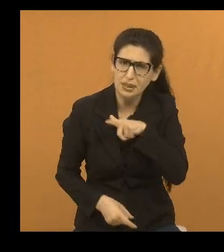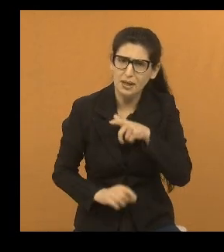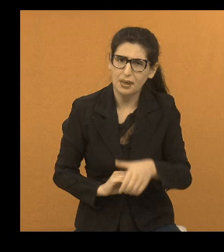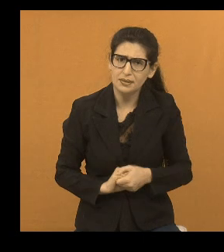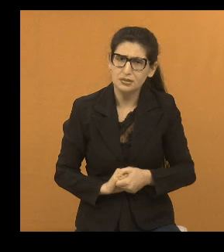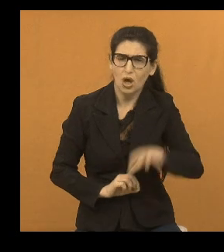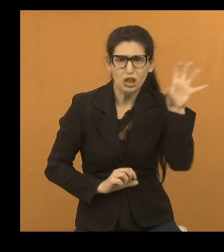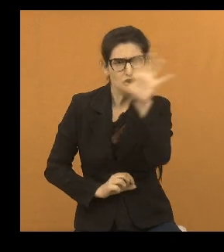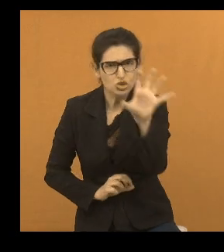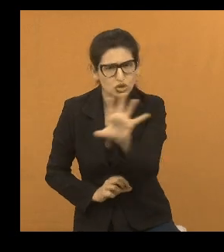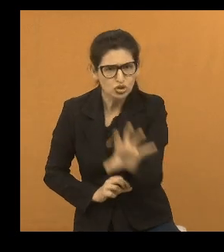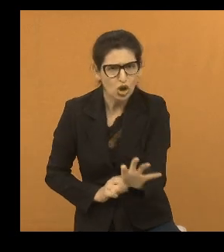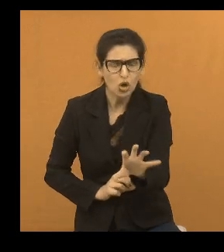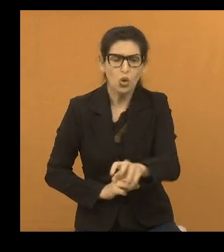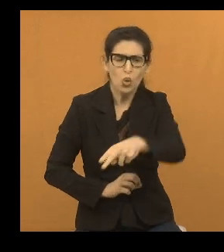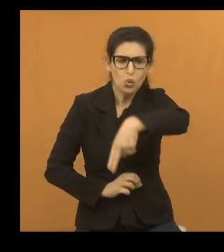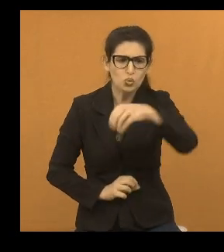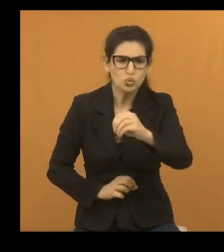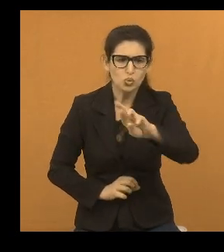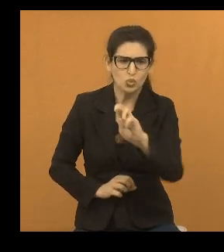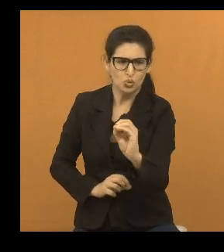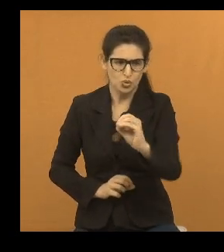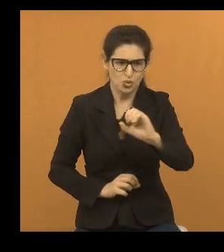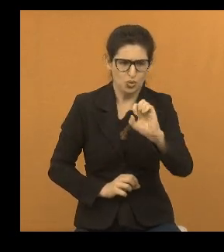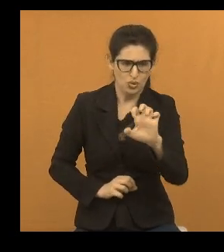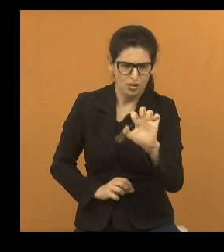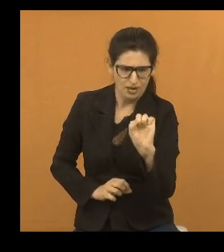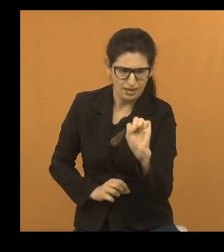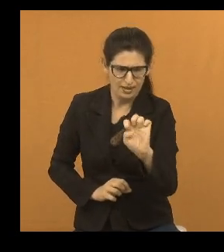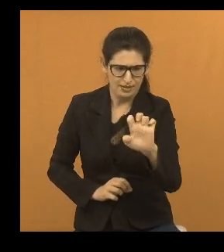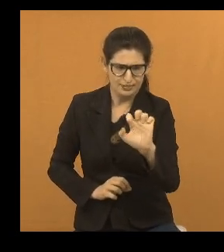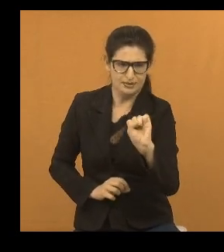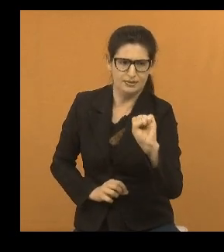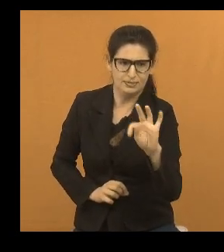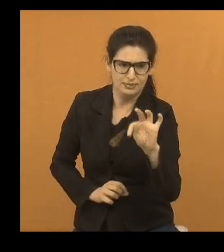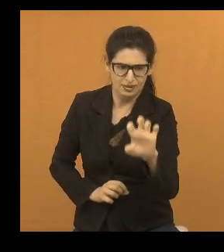a região noroeste, e aqui nós podemos